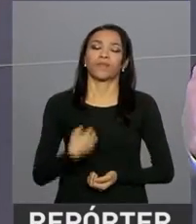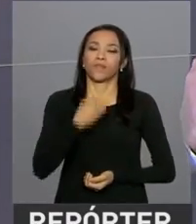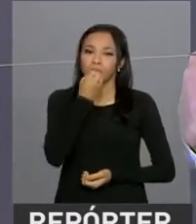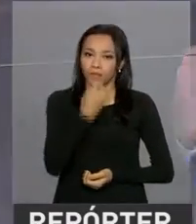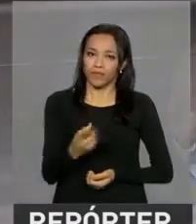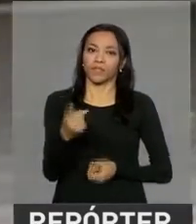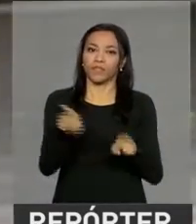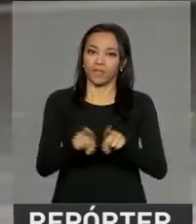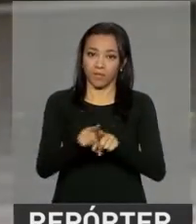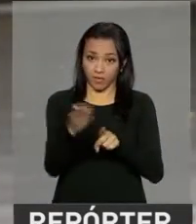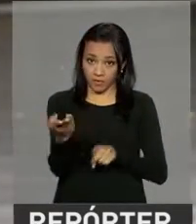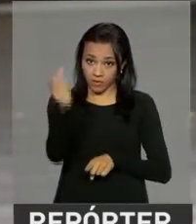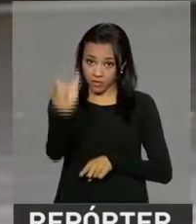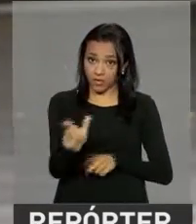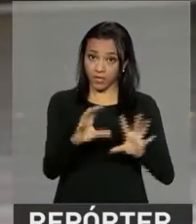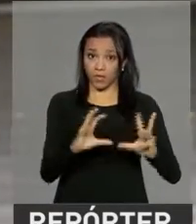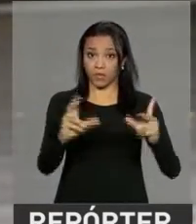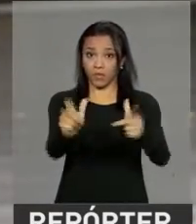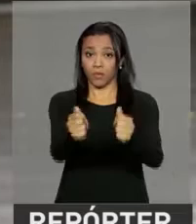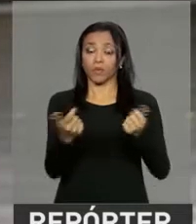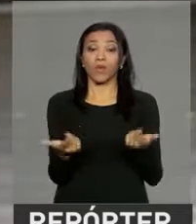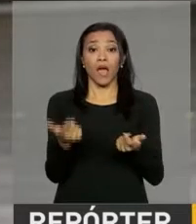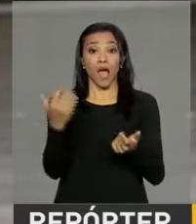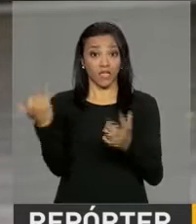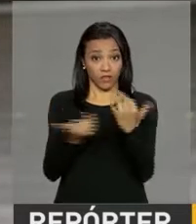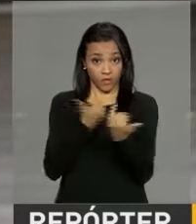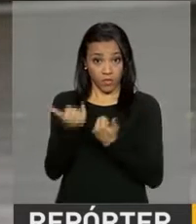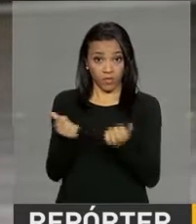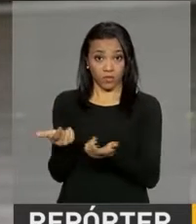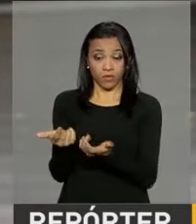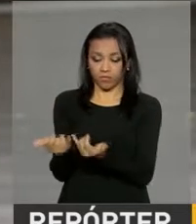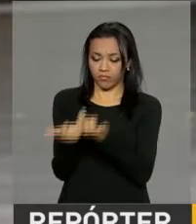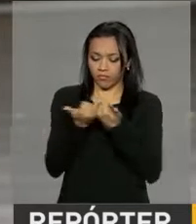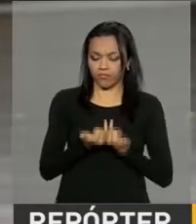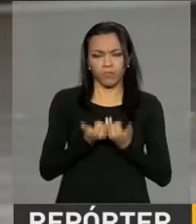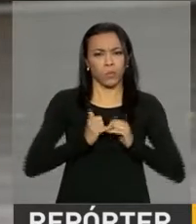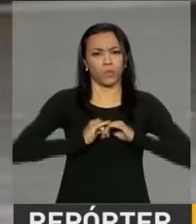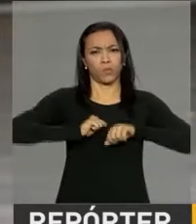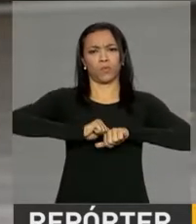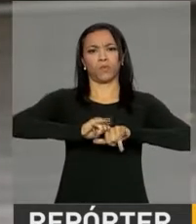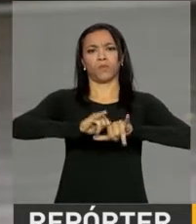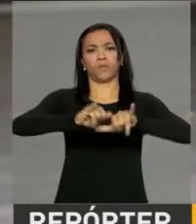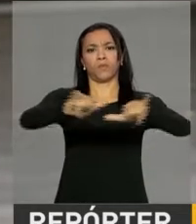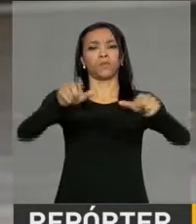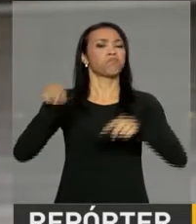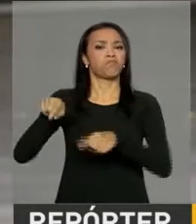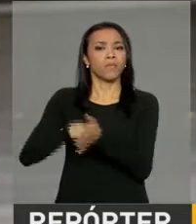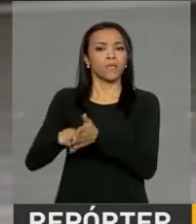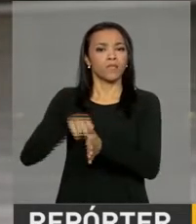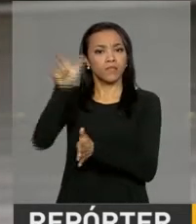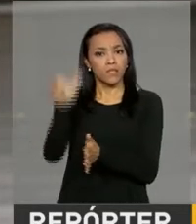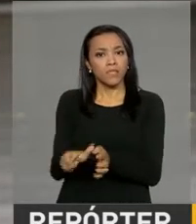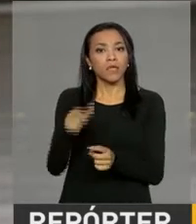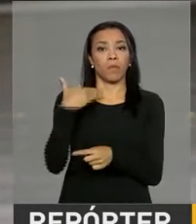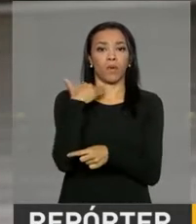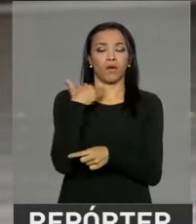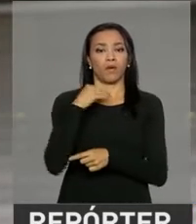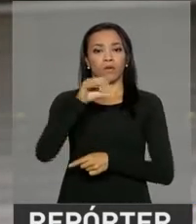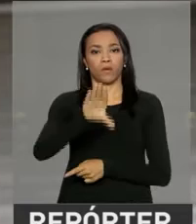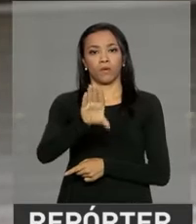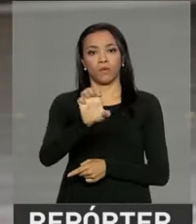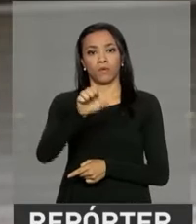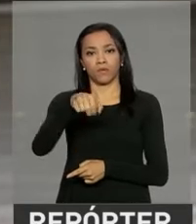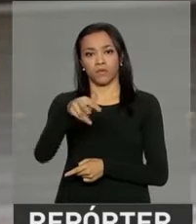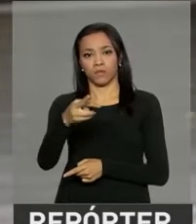dia pra você também podia todos olha os dados do boletim focus uma pesquisa feita semanalmente pelo banco central junto aos analistas do mercado